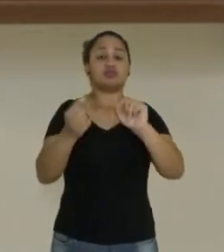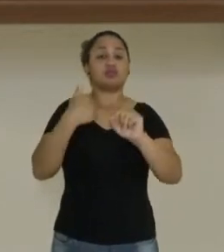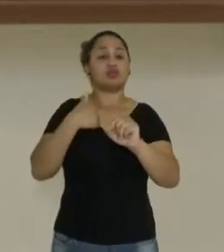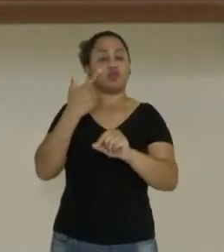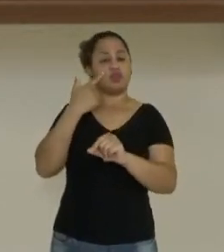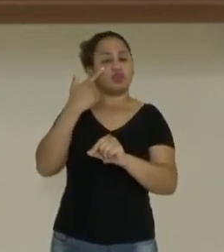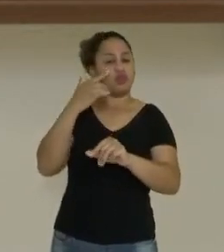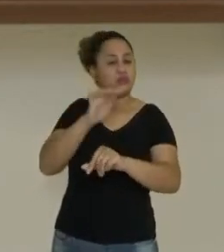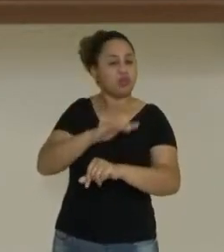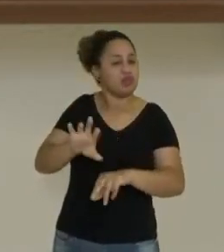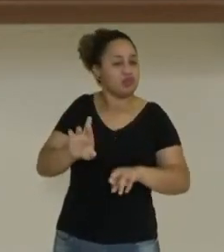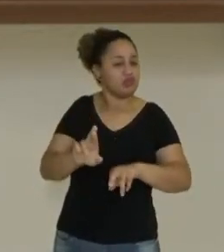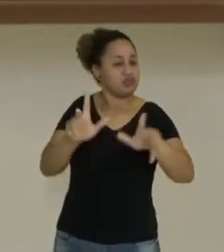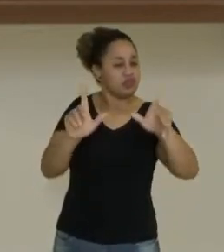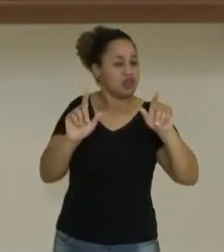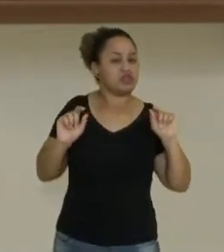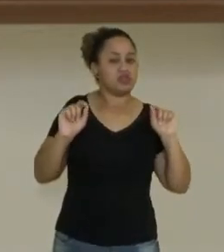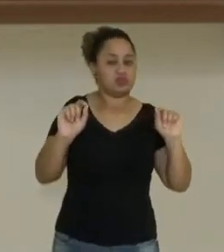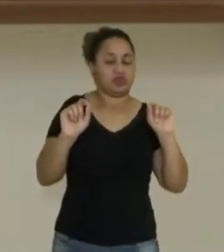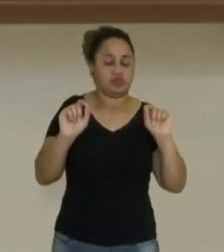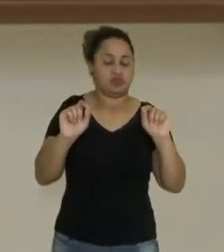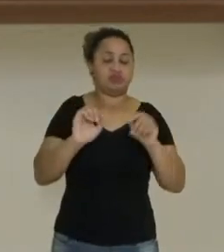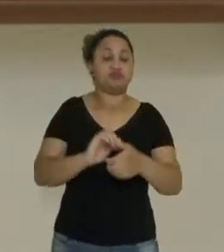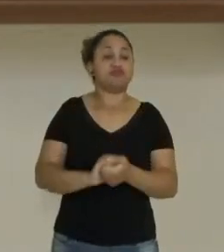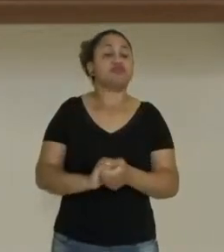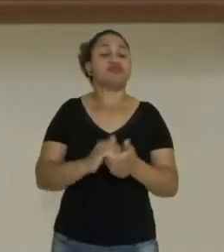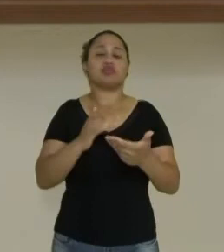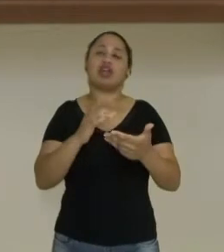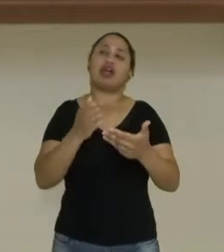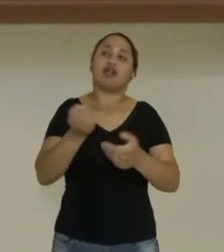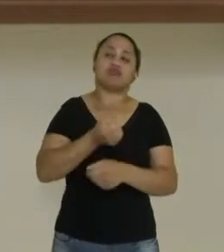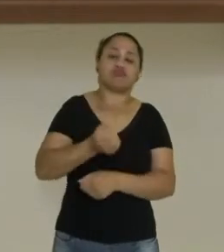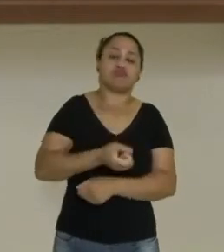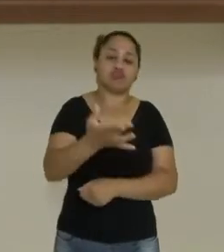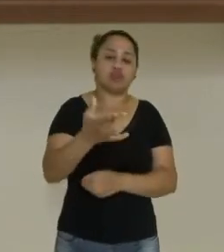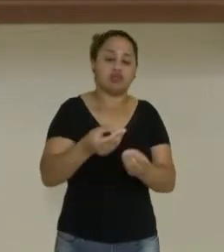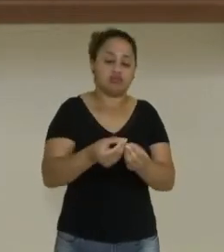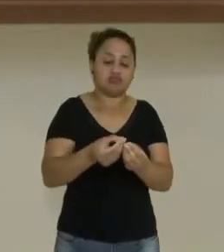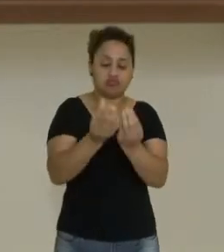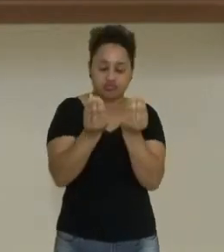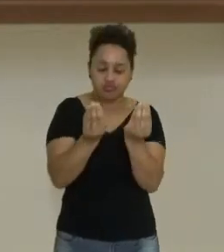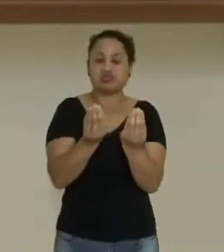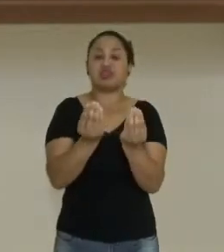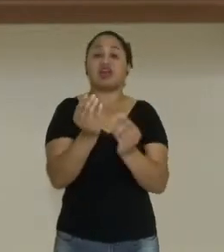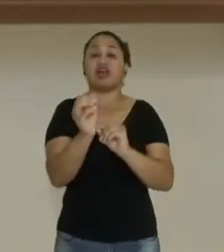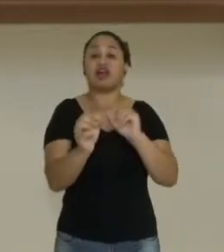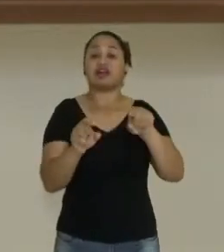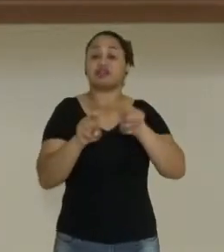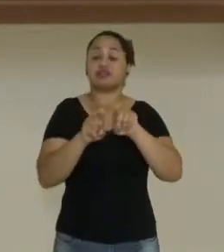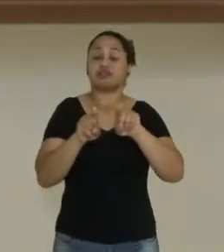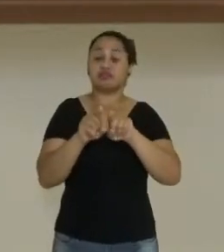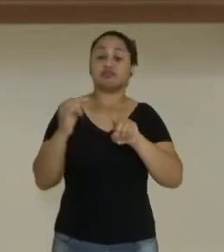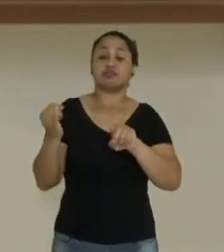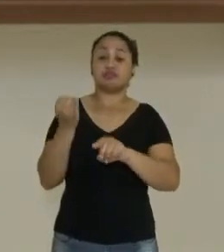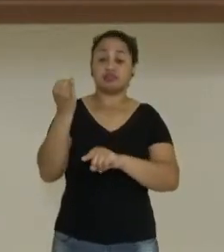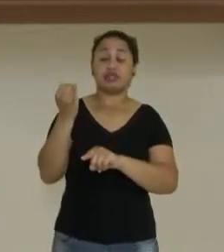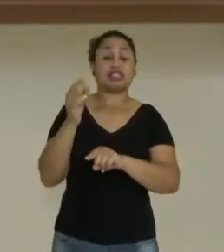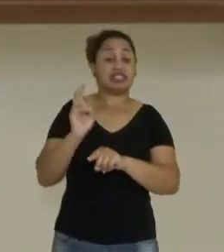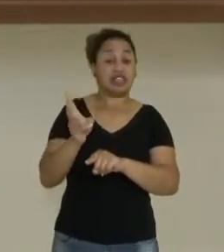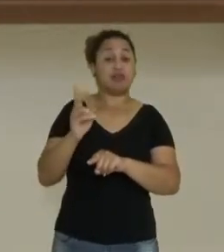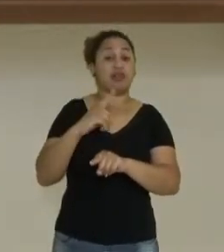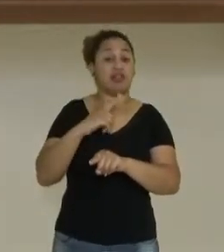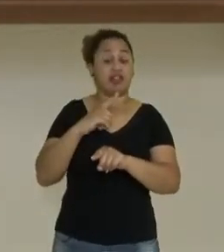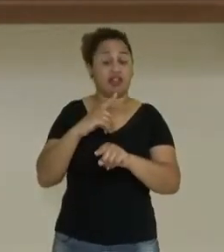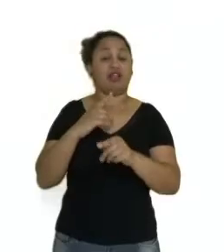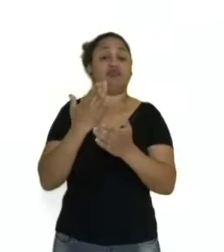situação um pouquinho diferente. É, exercício de dados e de baralho é muito comum aqui também dentro do estudo da